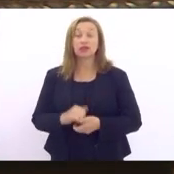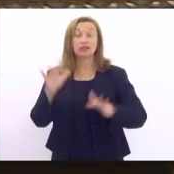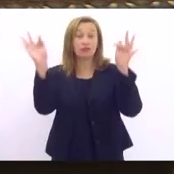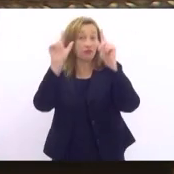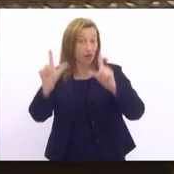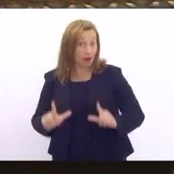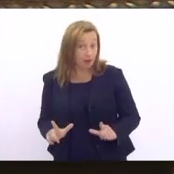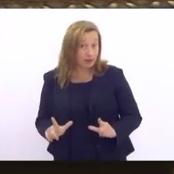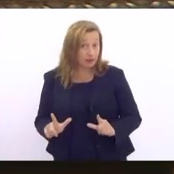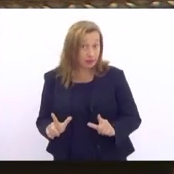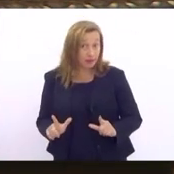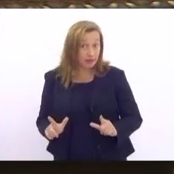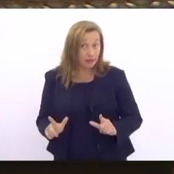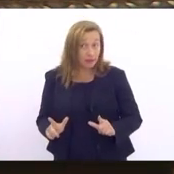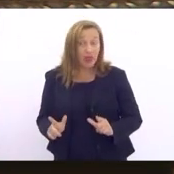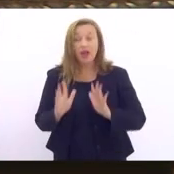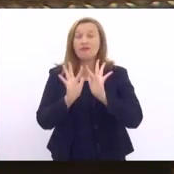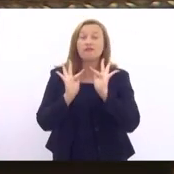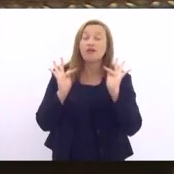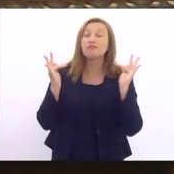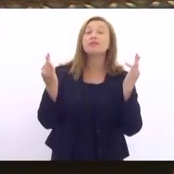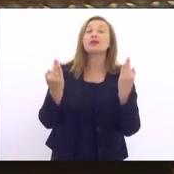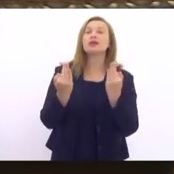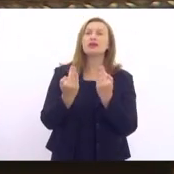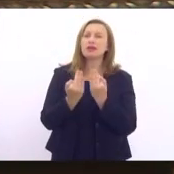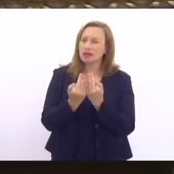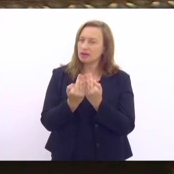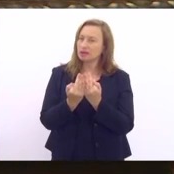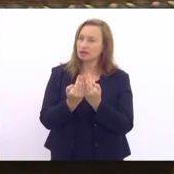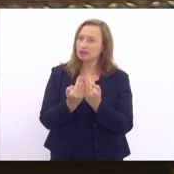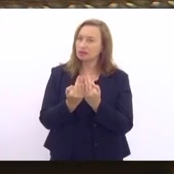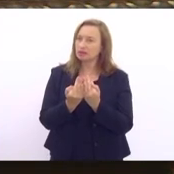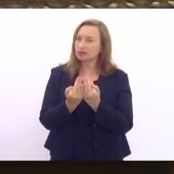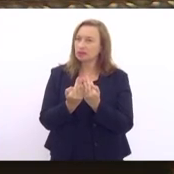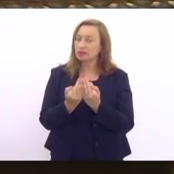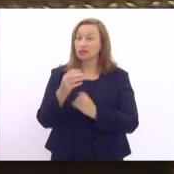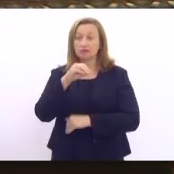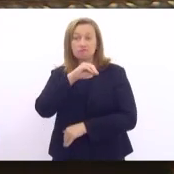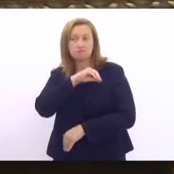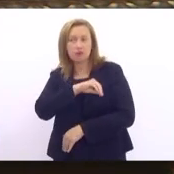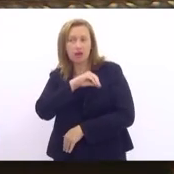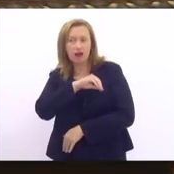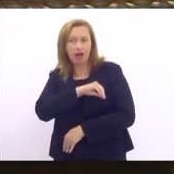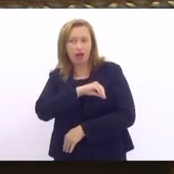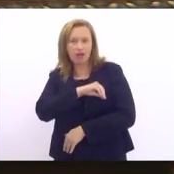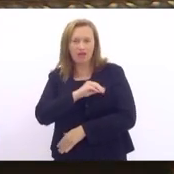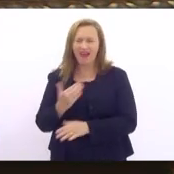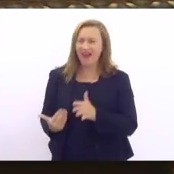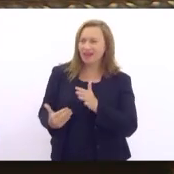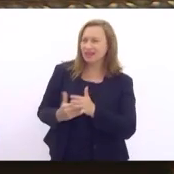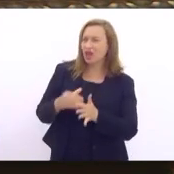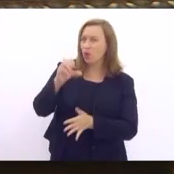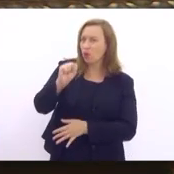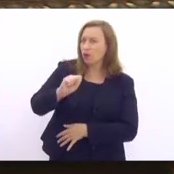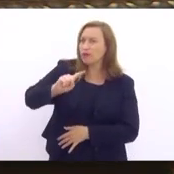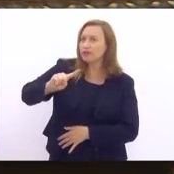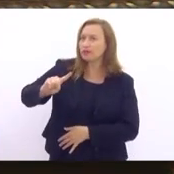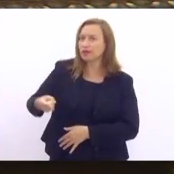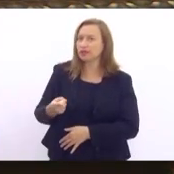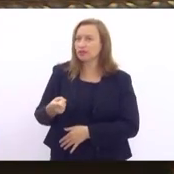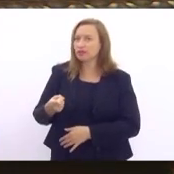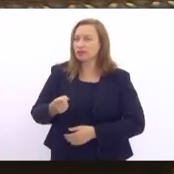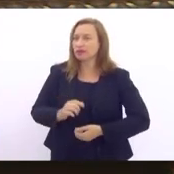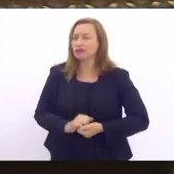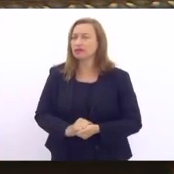famílias que têm renda familiar até 8 mil reais, que é o limite do Minha Casa